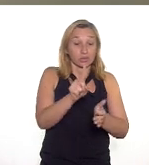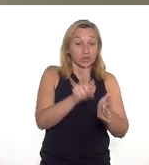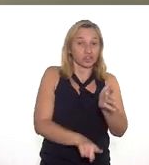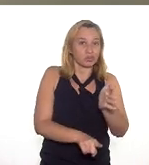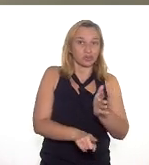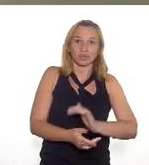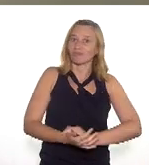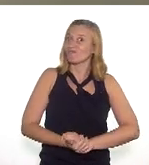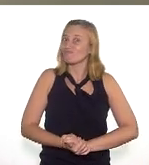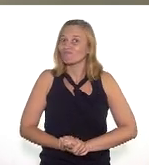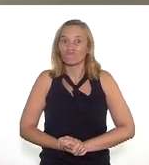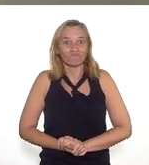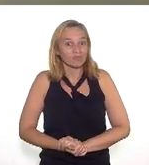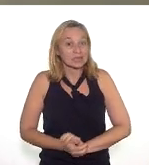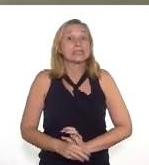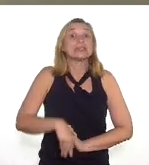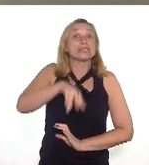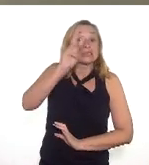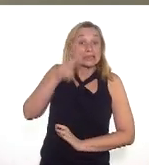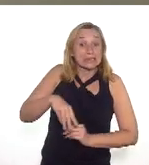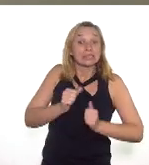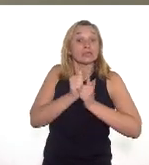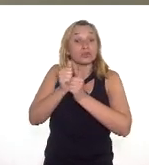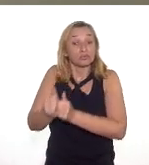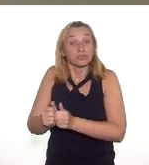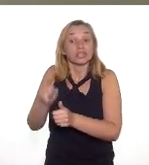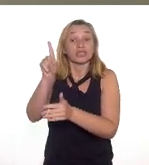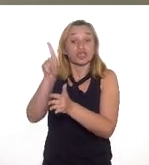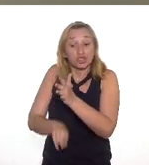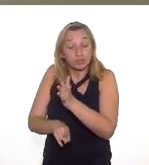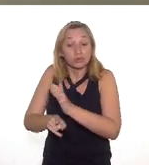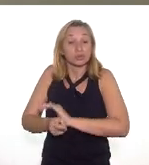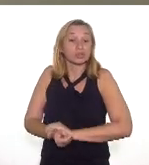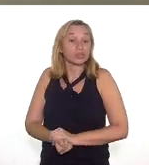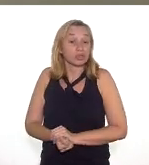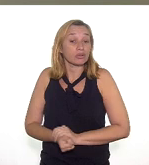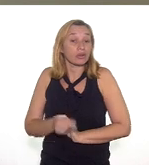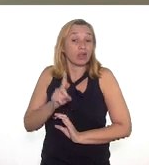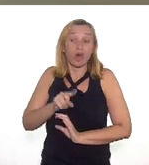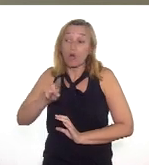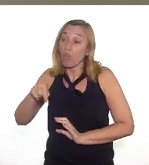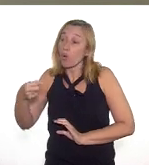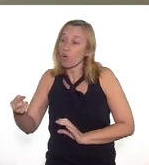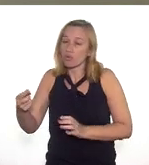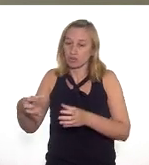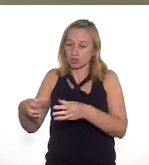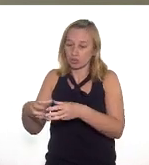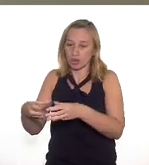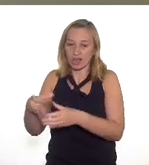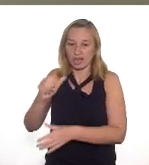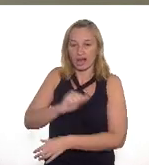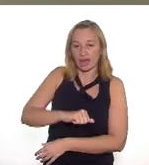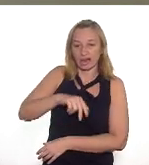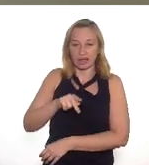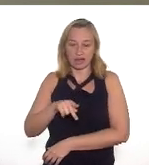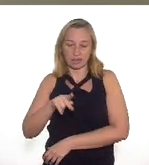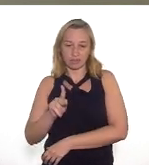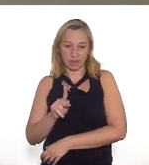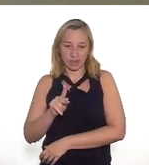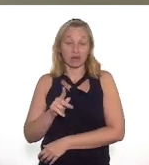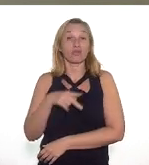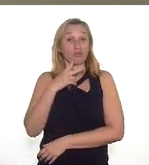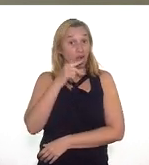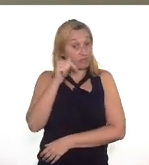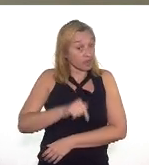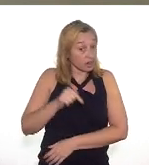abatimento. Quem acompanha o abatimento é outro setor da ANP. E foi dito